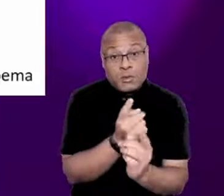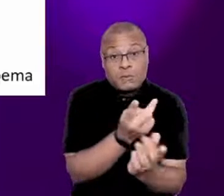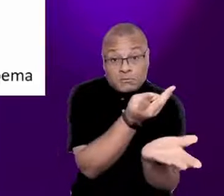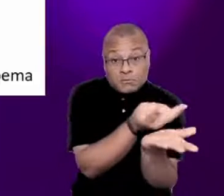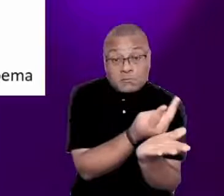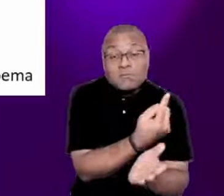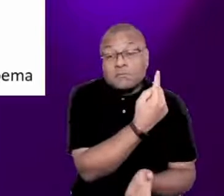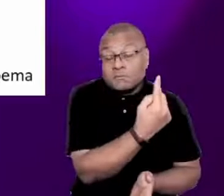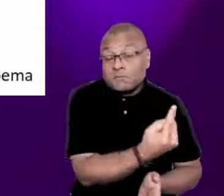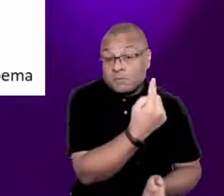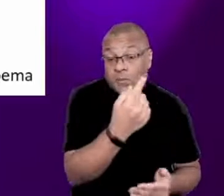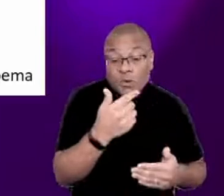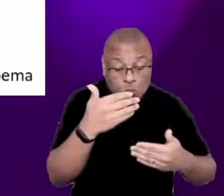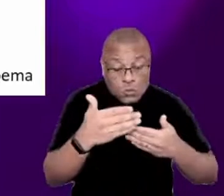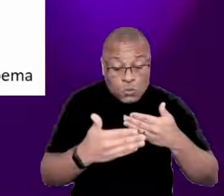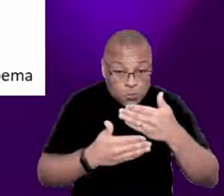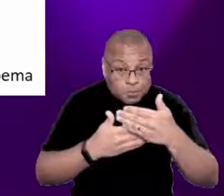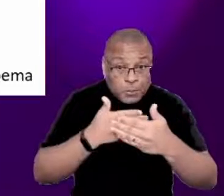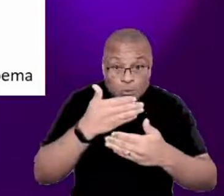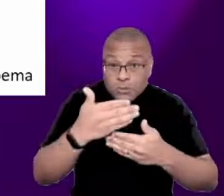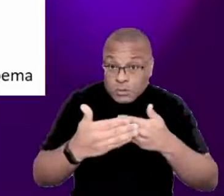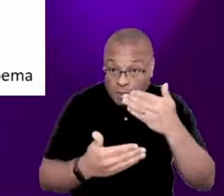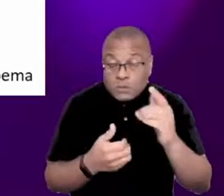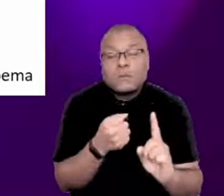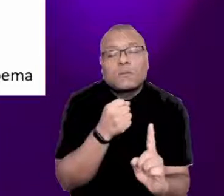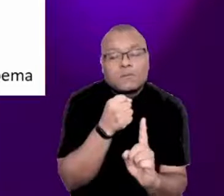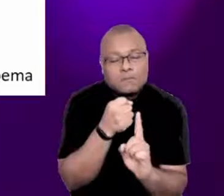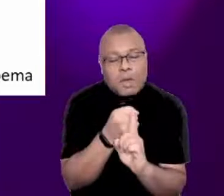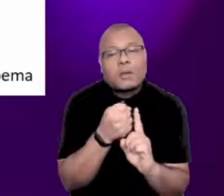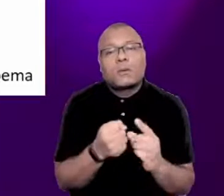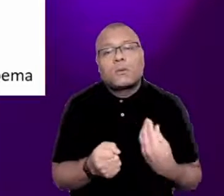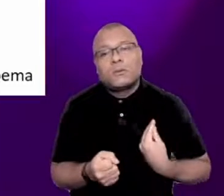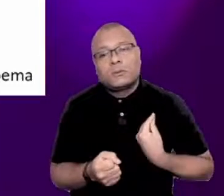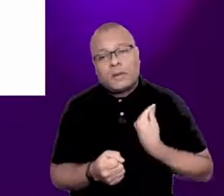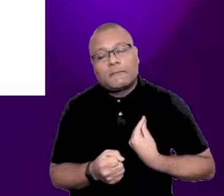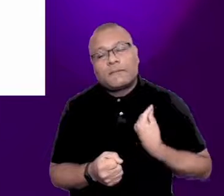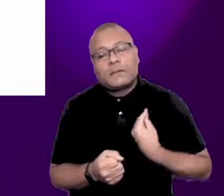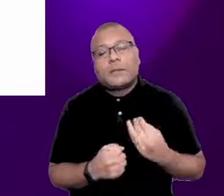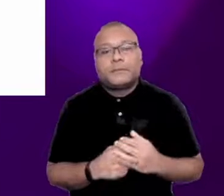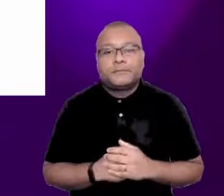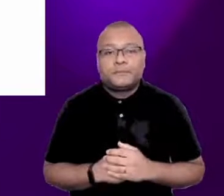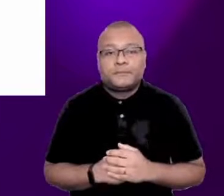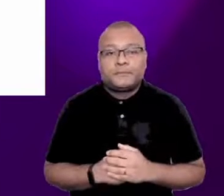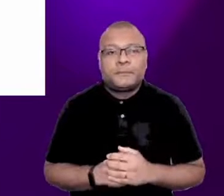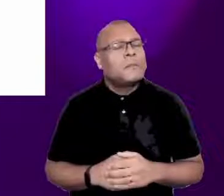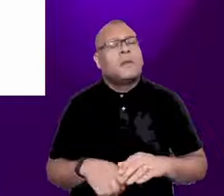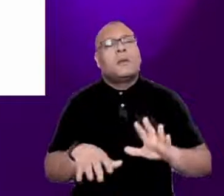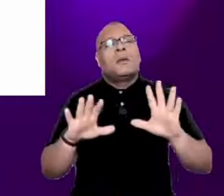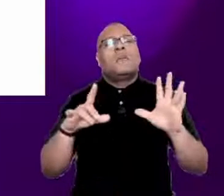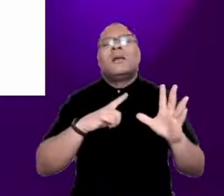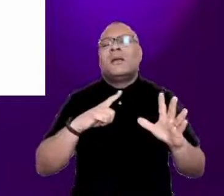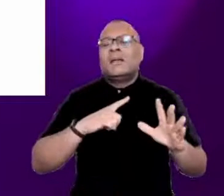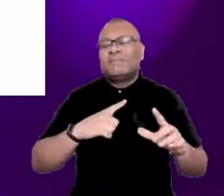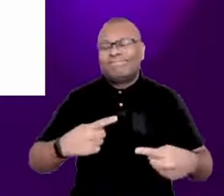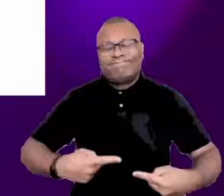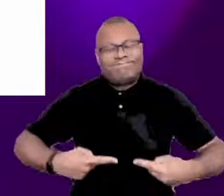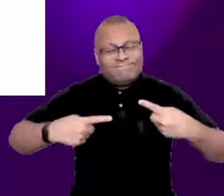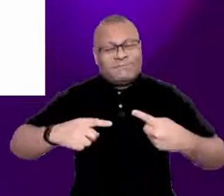né? Que esse processo impactou na vida das pessoas. Mas a gente tem muitos